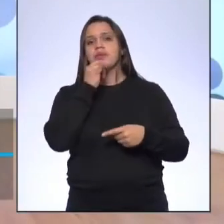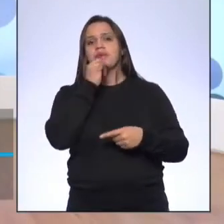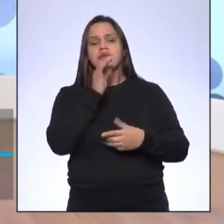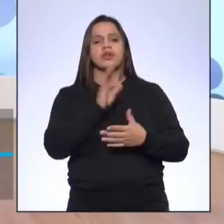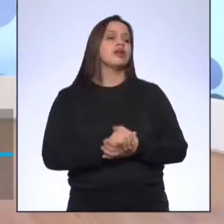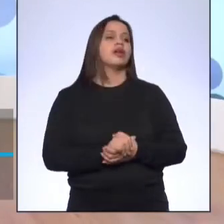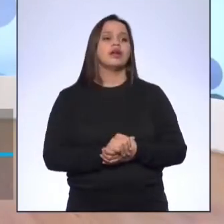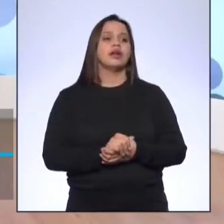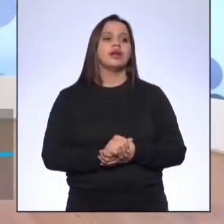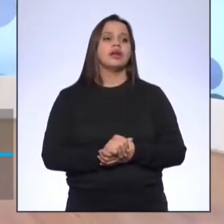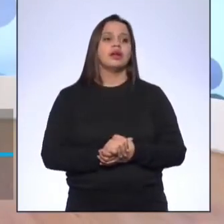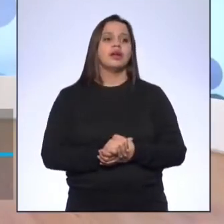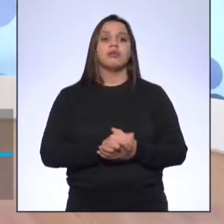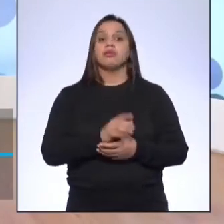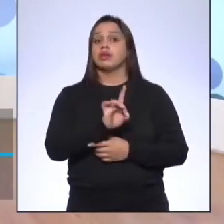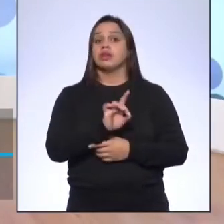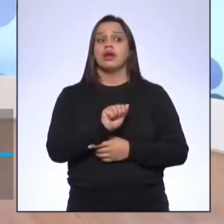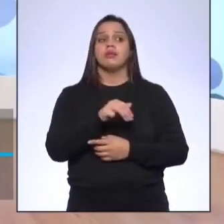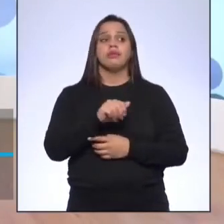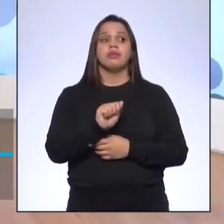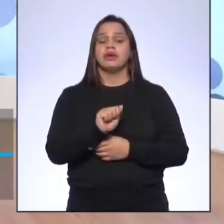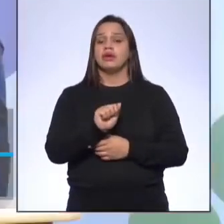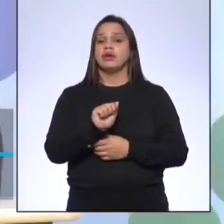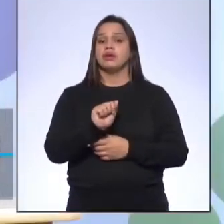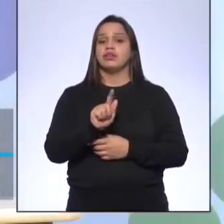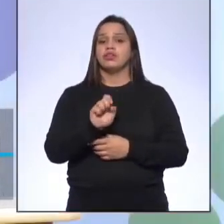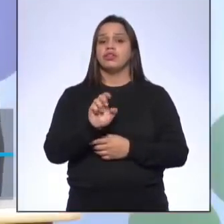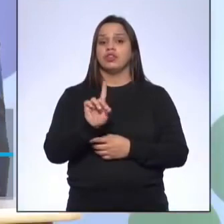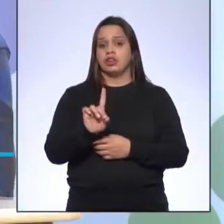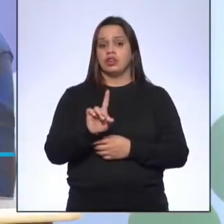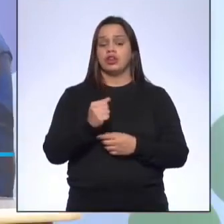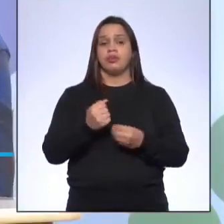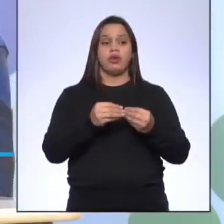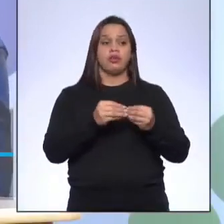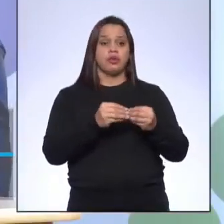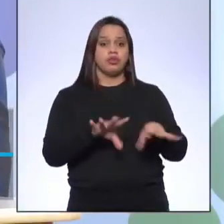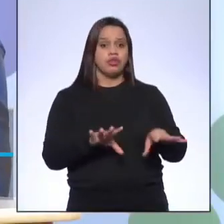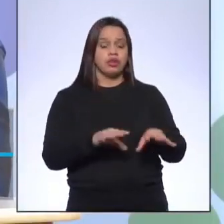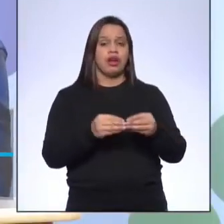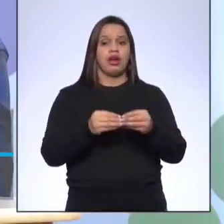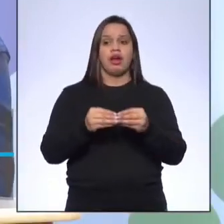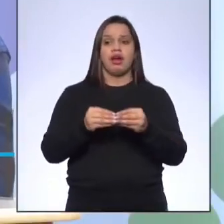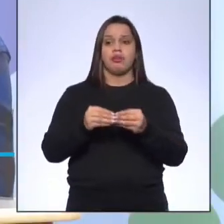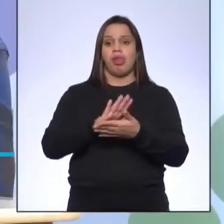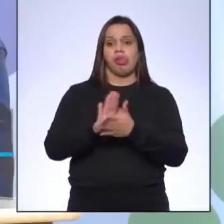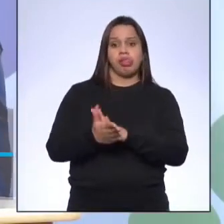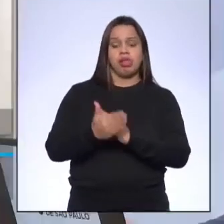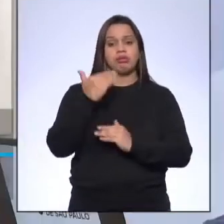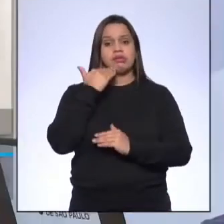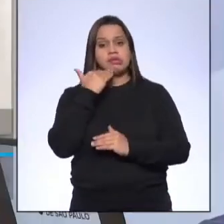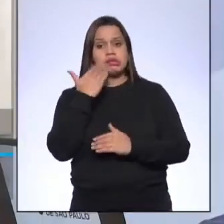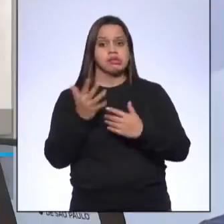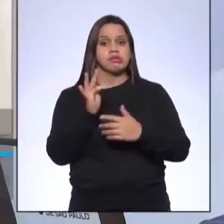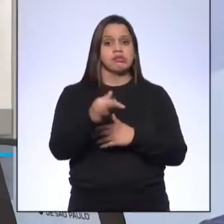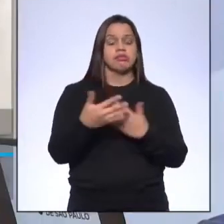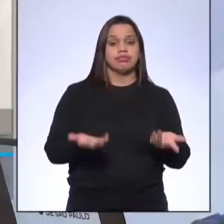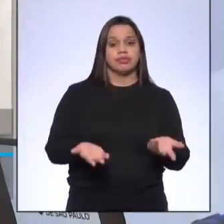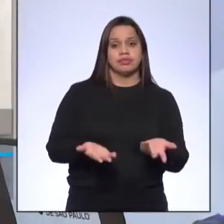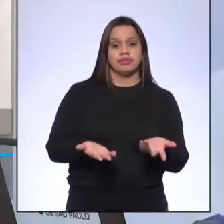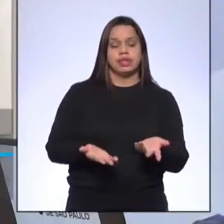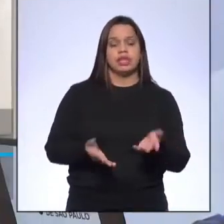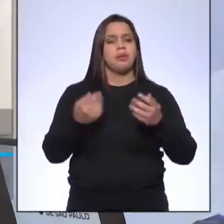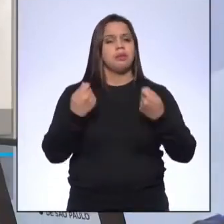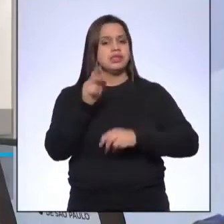damage daquela hora. Ele pode ser prejudicado, ou prejudicar, ou danificar. Você precisa de um contexto, certo? Sim. Tem que tomar cuidado com o